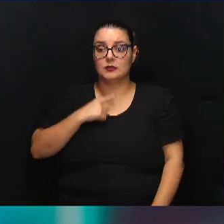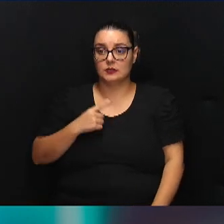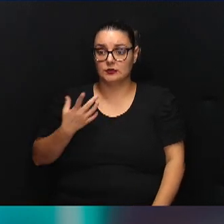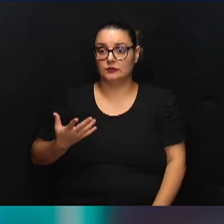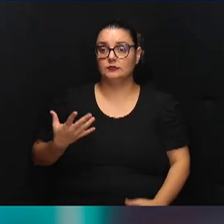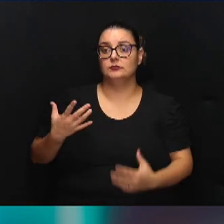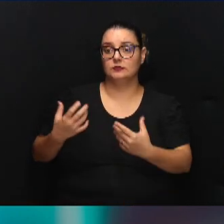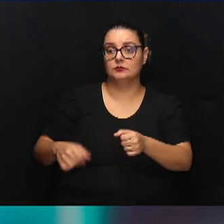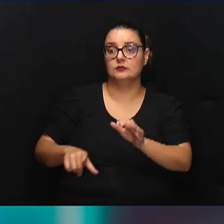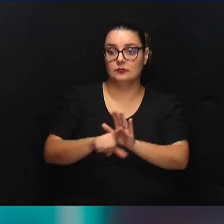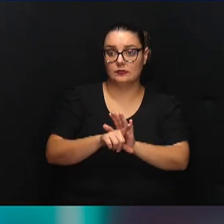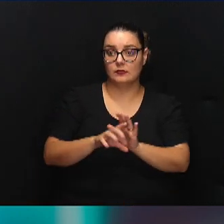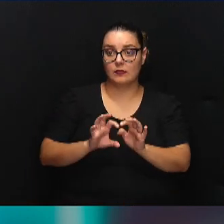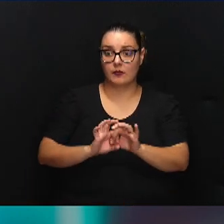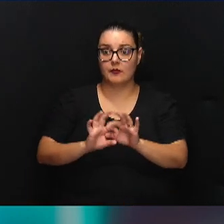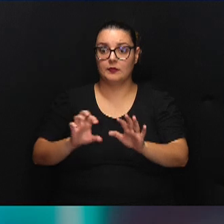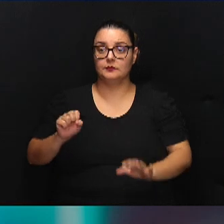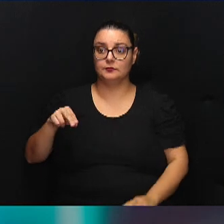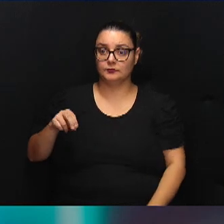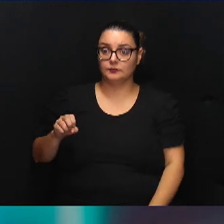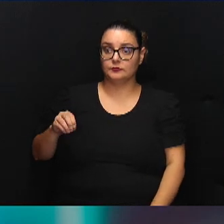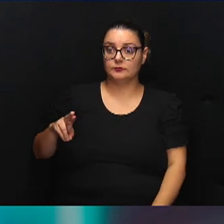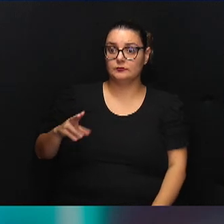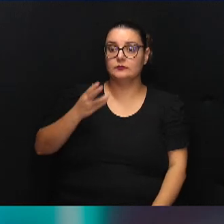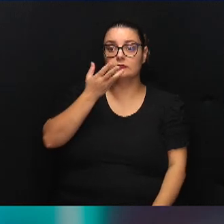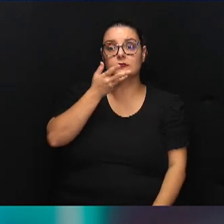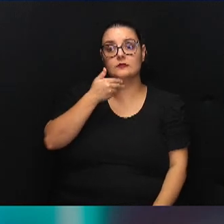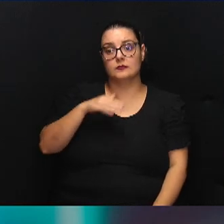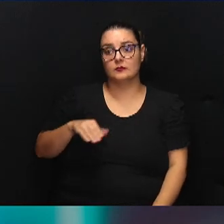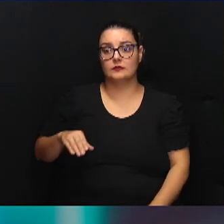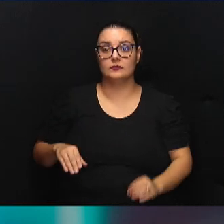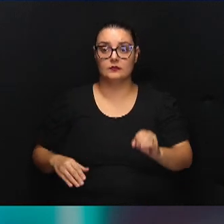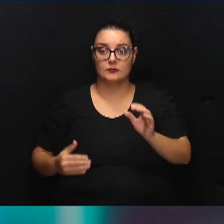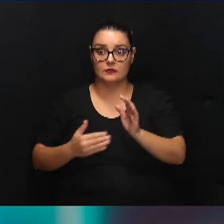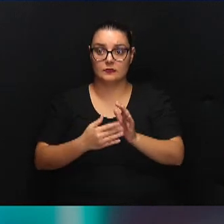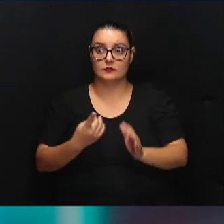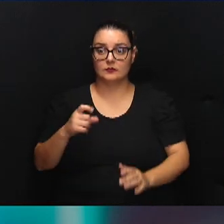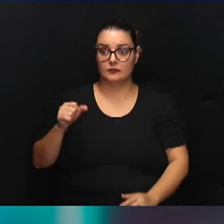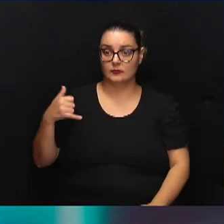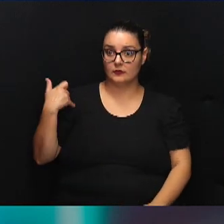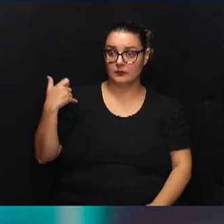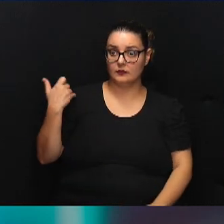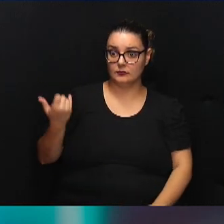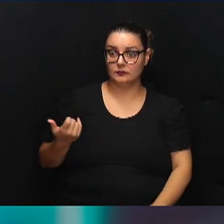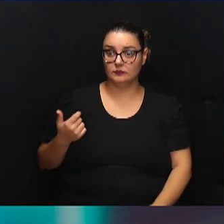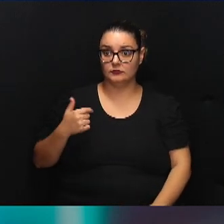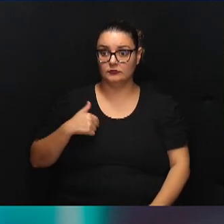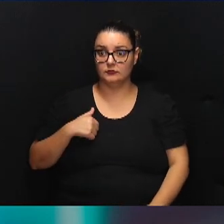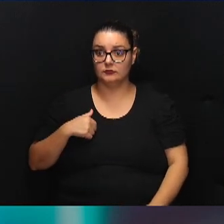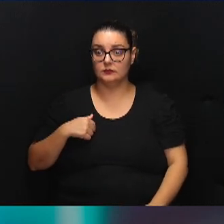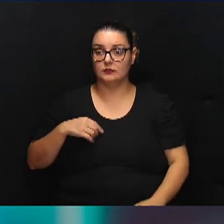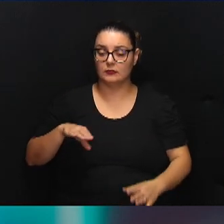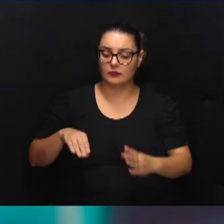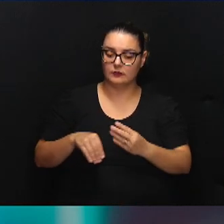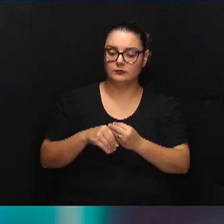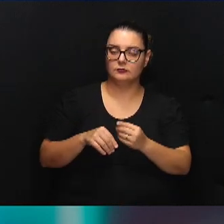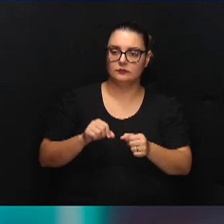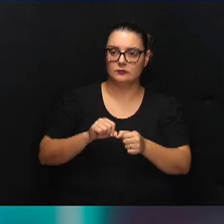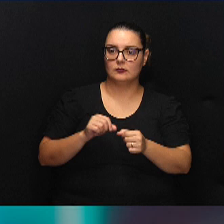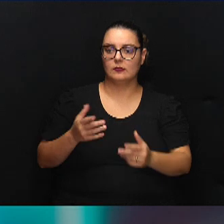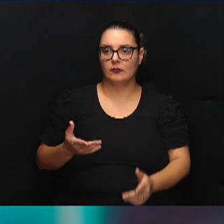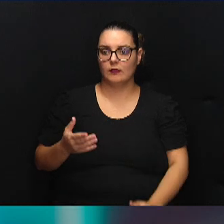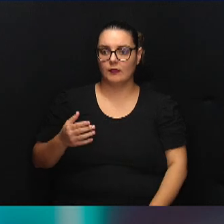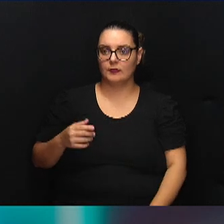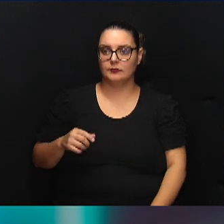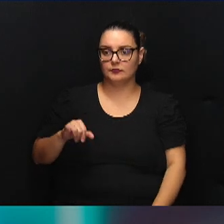o fornecimento do sensor para crianças de 0 a 18 anos. Aí eu faço um adendo. A